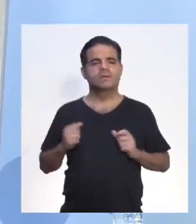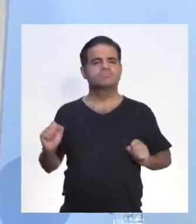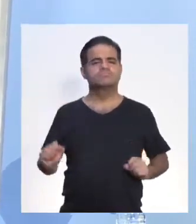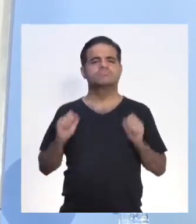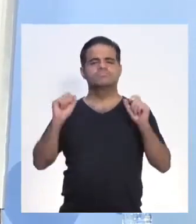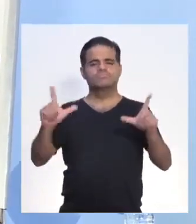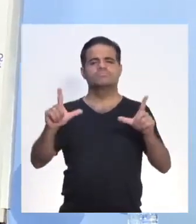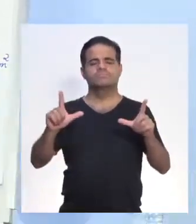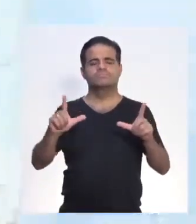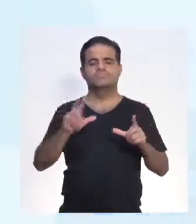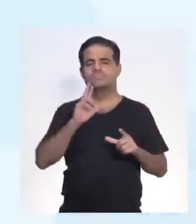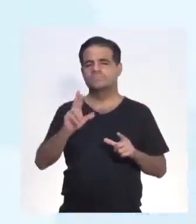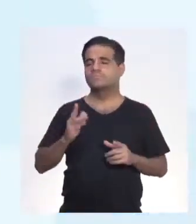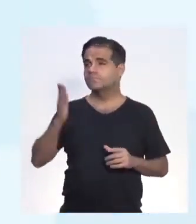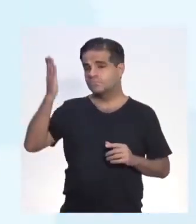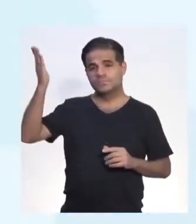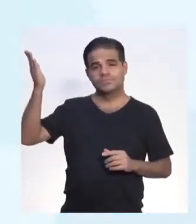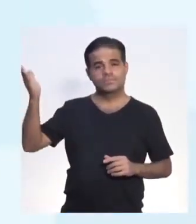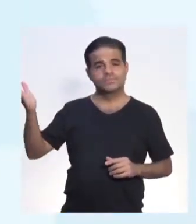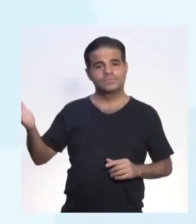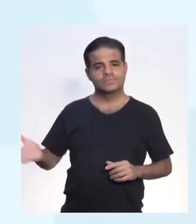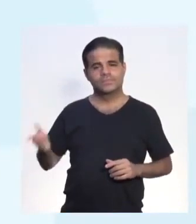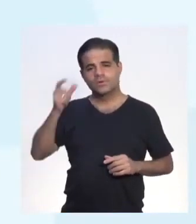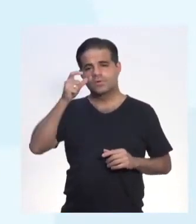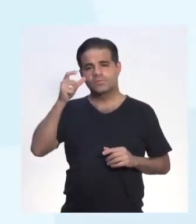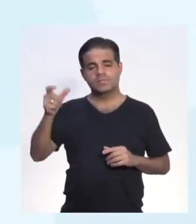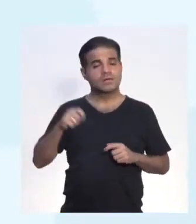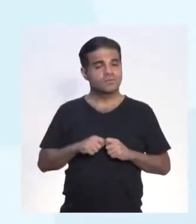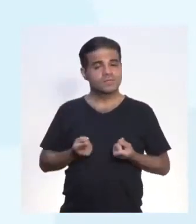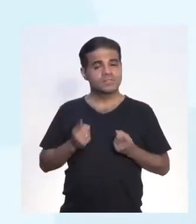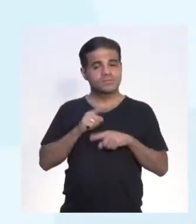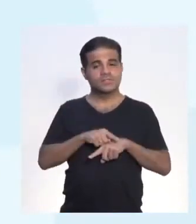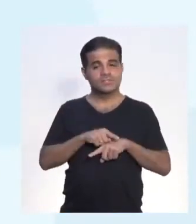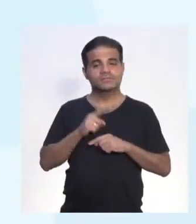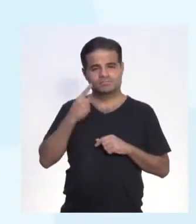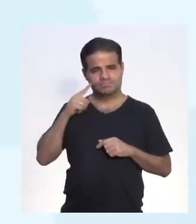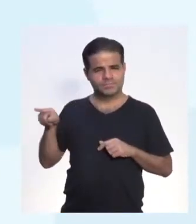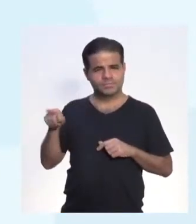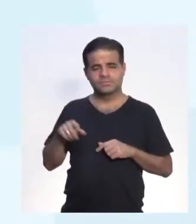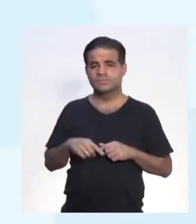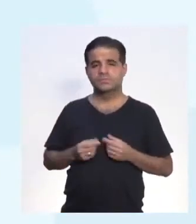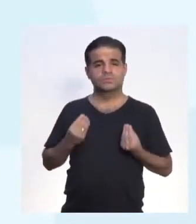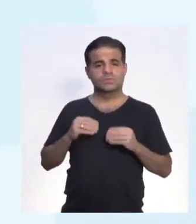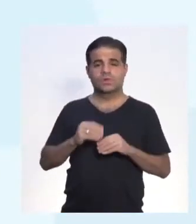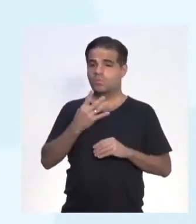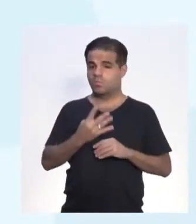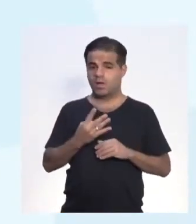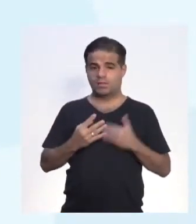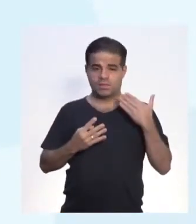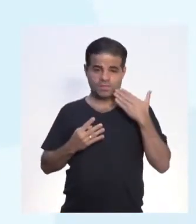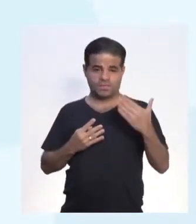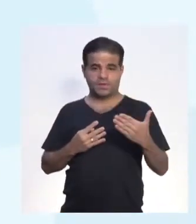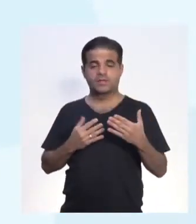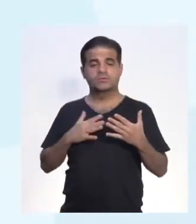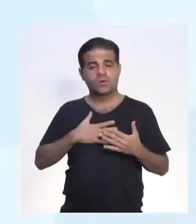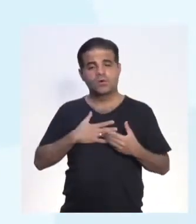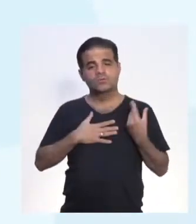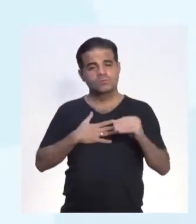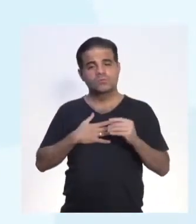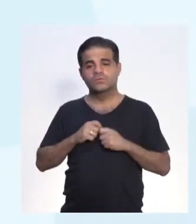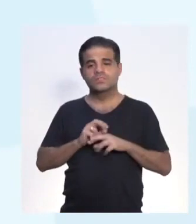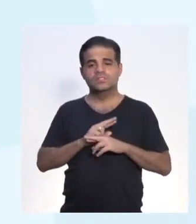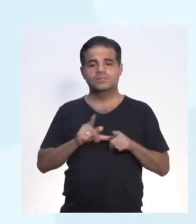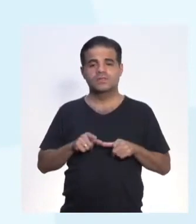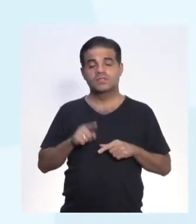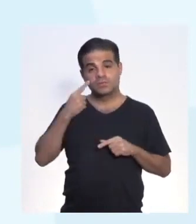favor a resolução na tela para eles. Observem que eu fiz invertido aí, ó. Em vez de colocar o 4 na frente, que eu gosto mais de pôr, eu quis fazer diferente,